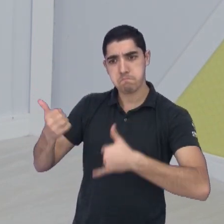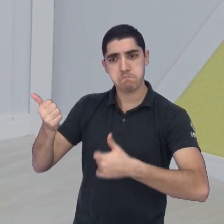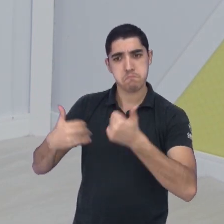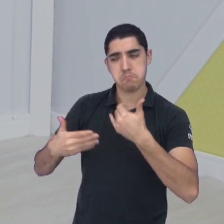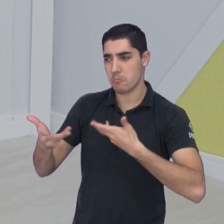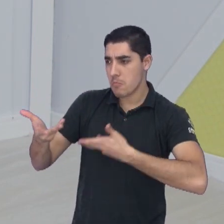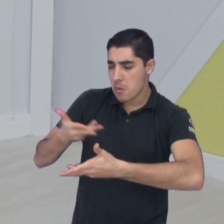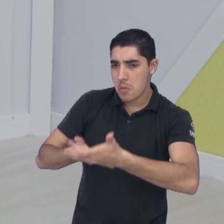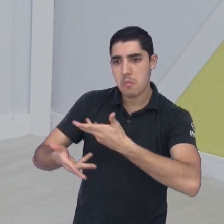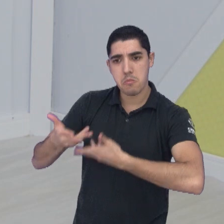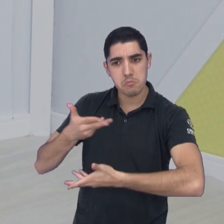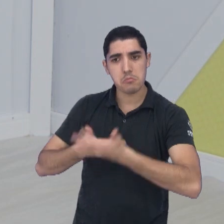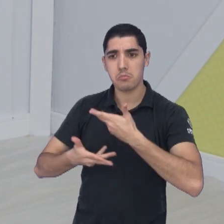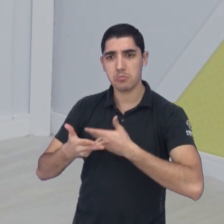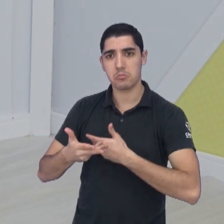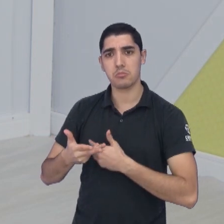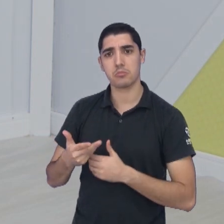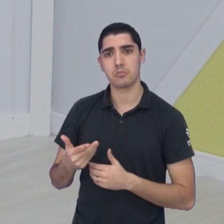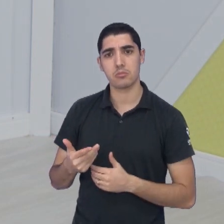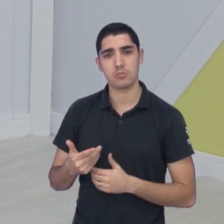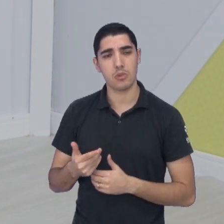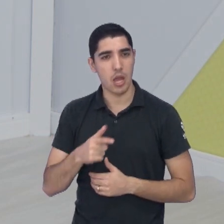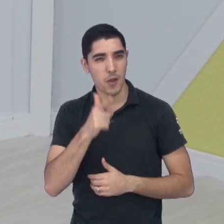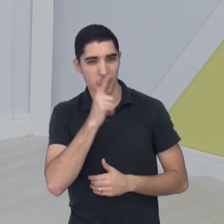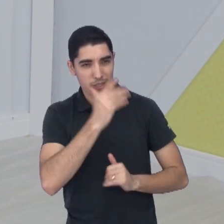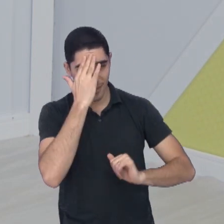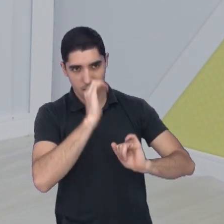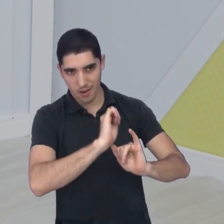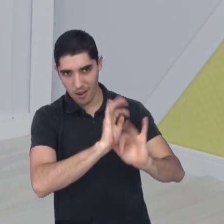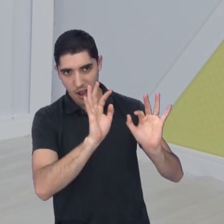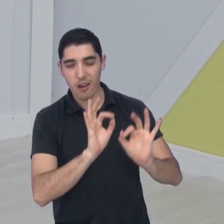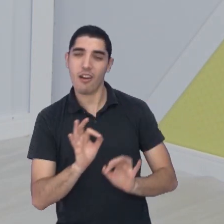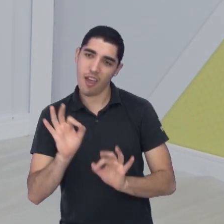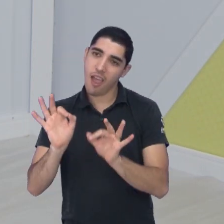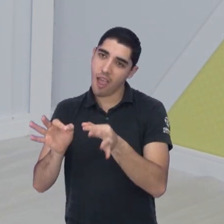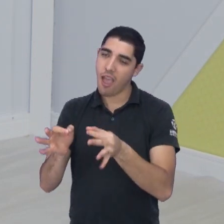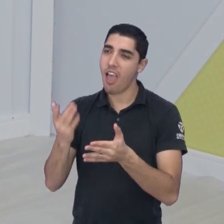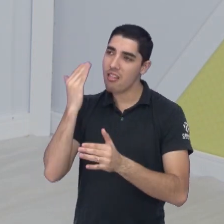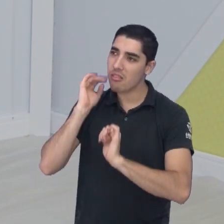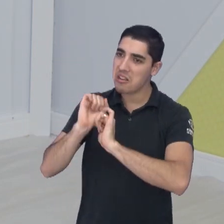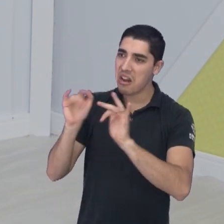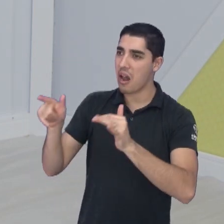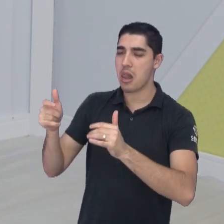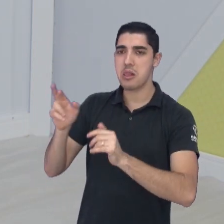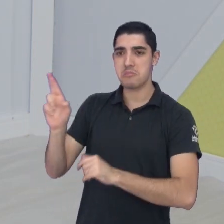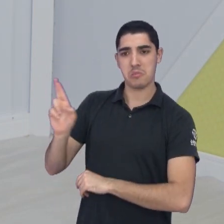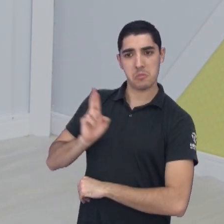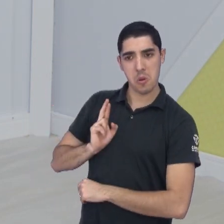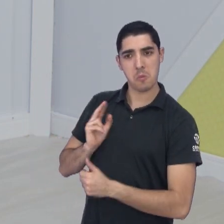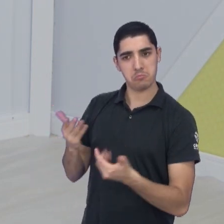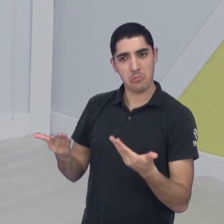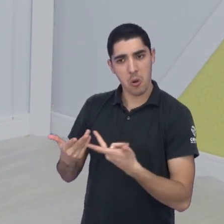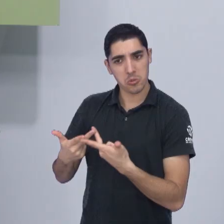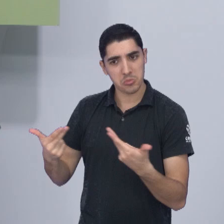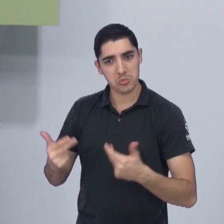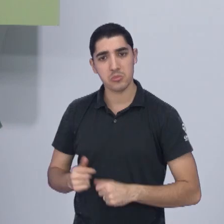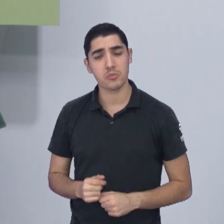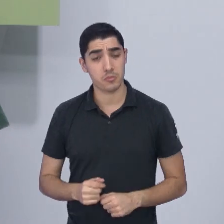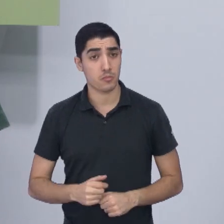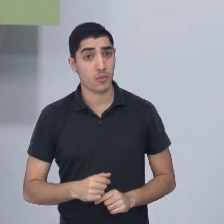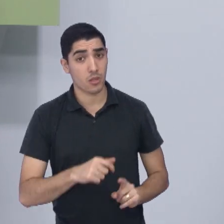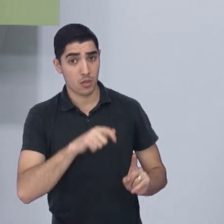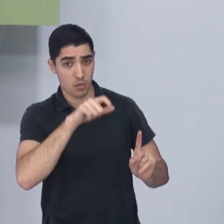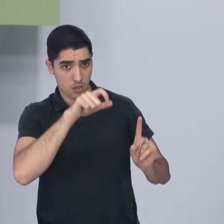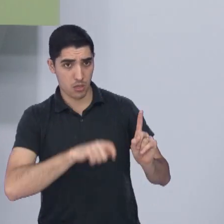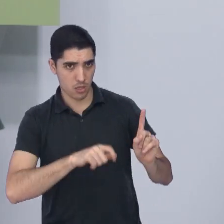bem ilustrada aí ilustrativo na forma que o Sérgio Guedes colocou suas respostas aqui para mim hoje pela manhã. É, o Sérgio, ele